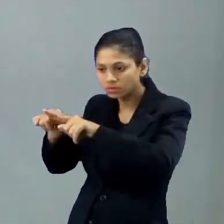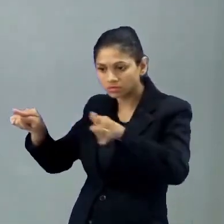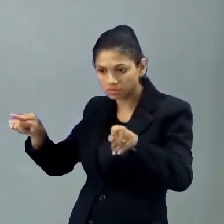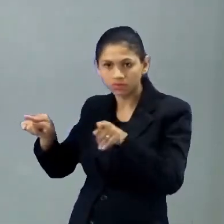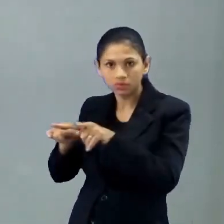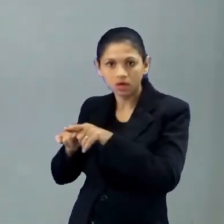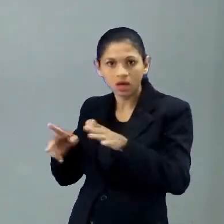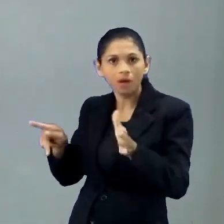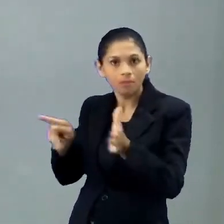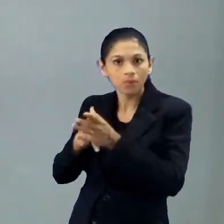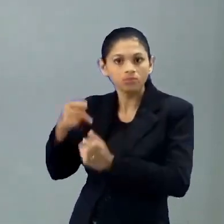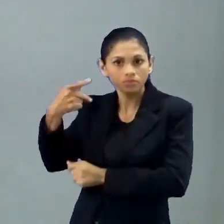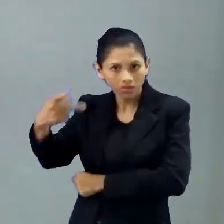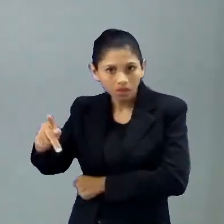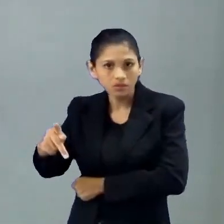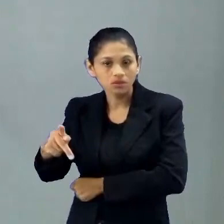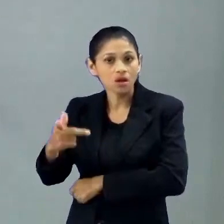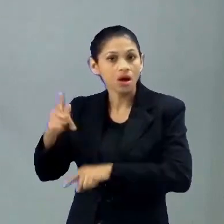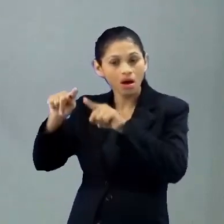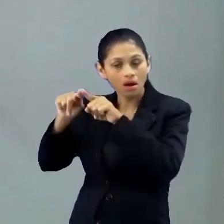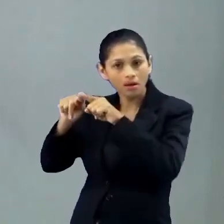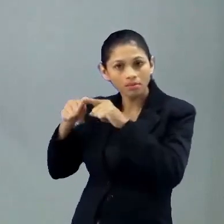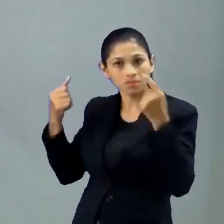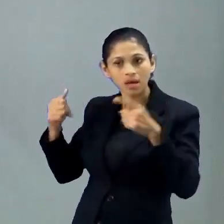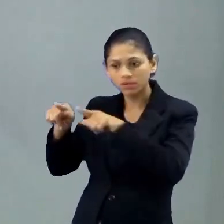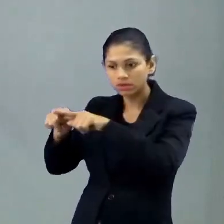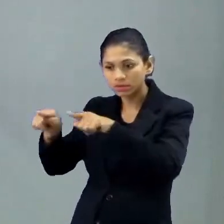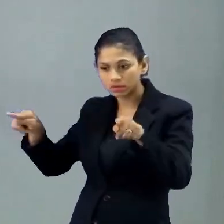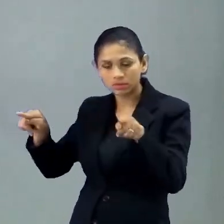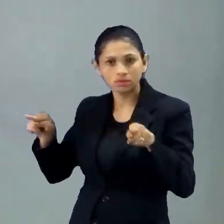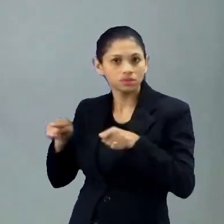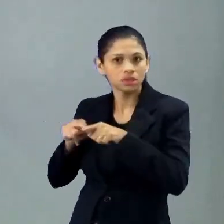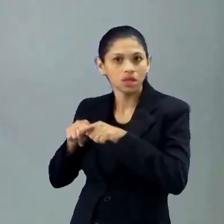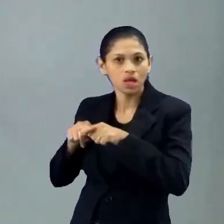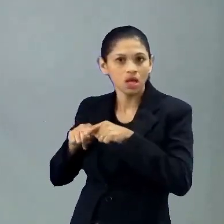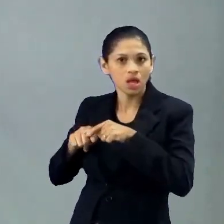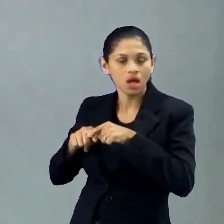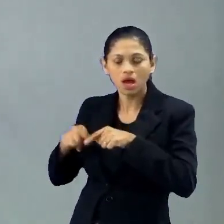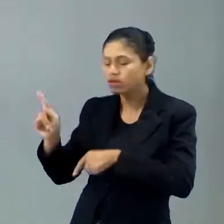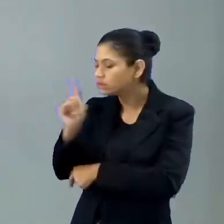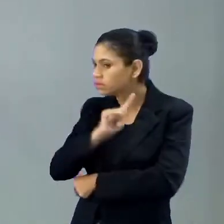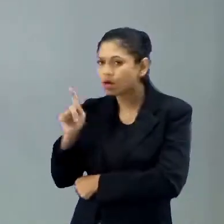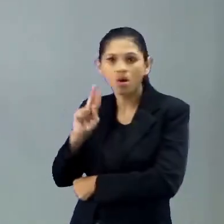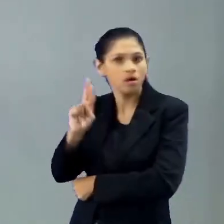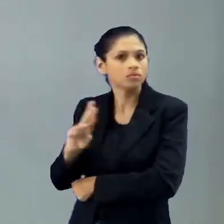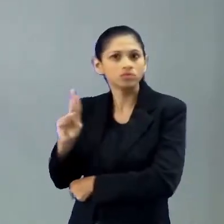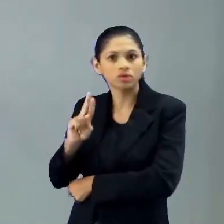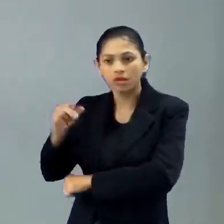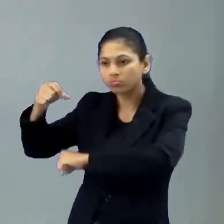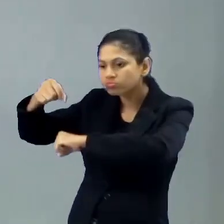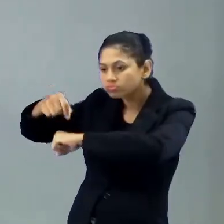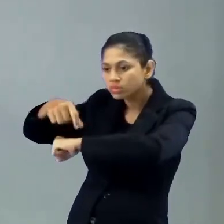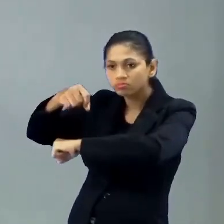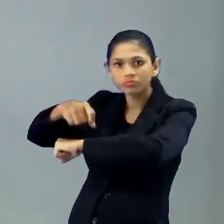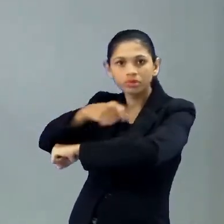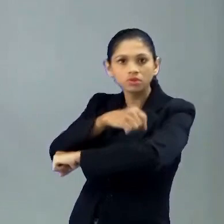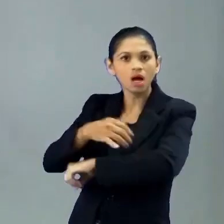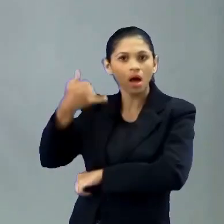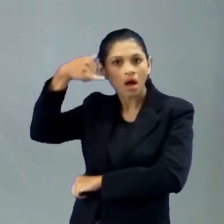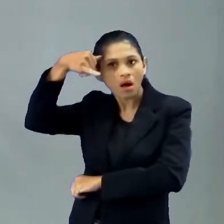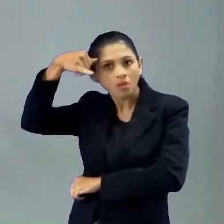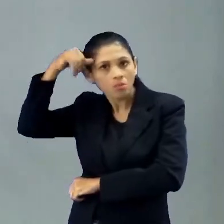para o plantio, é uma terra que também não é utilizada para a criação de animais, o gado, por exemplo, né,